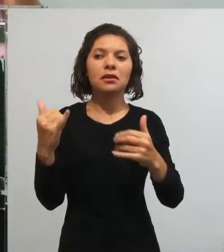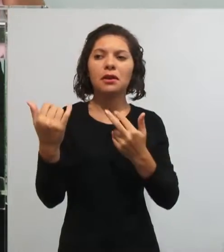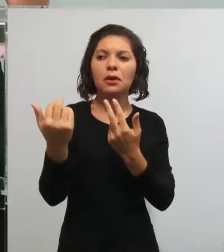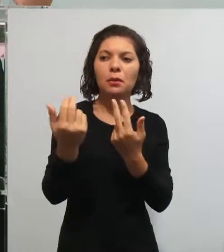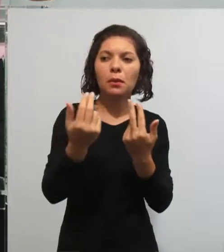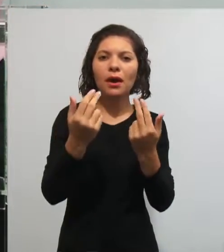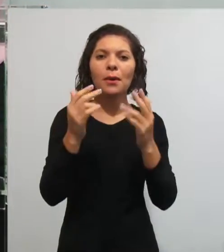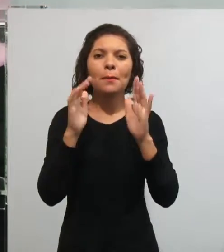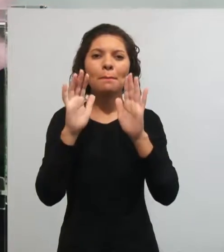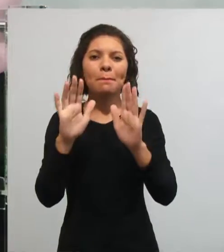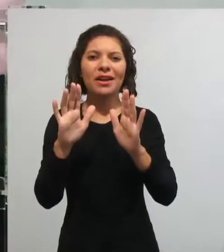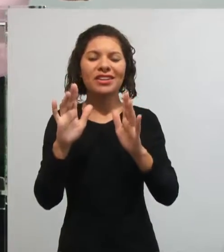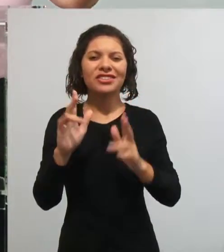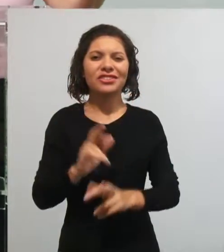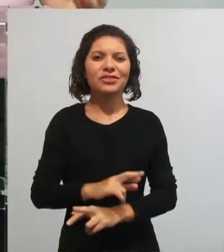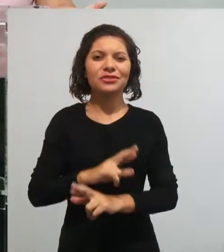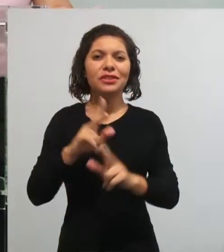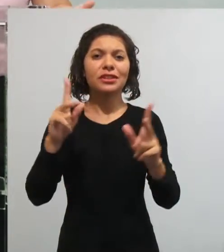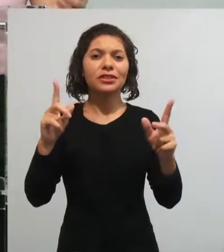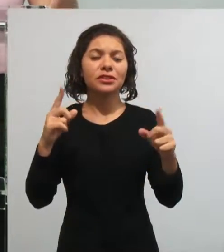Por quê? Porque o jornal X